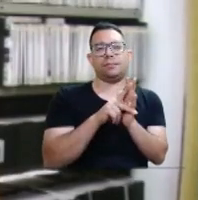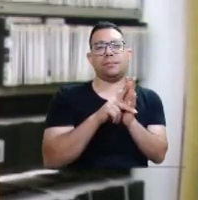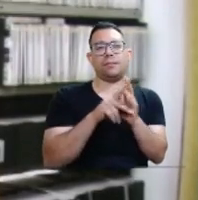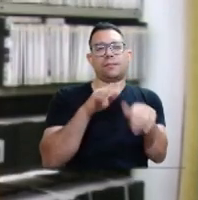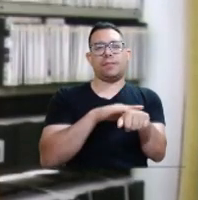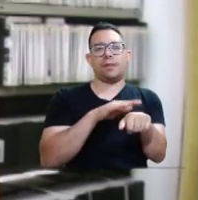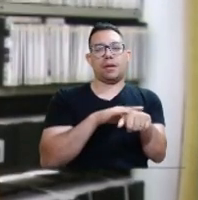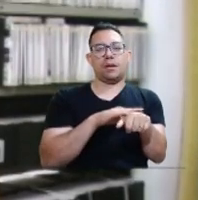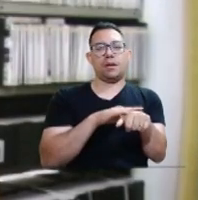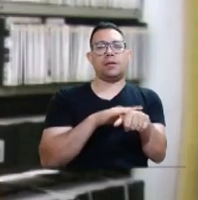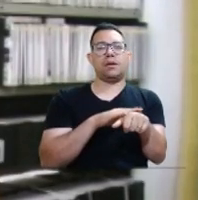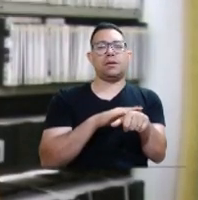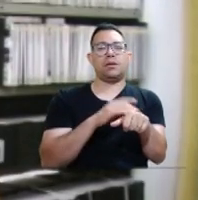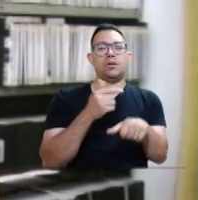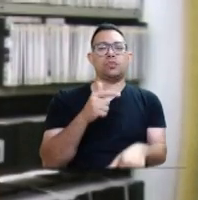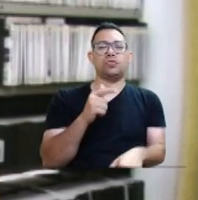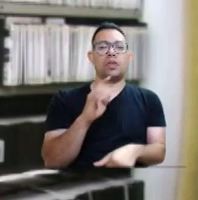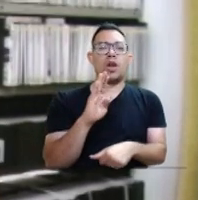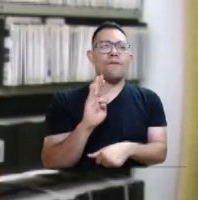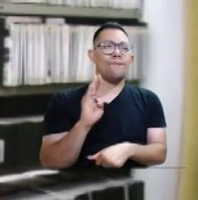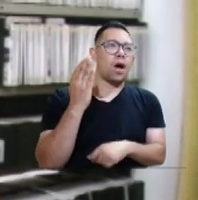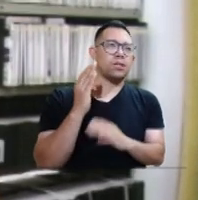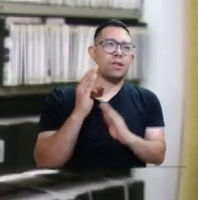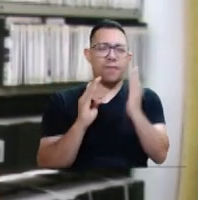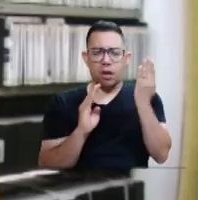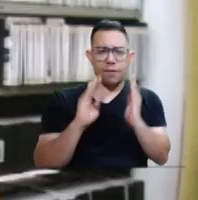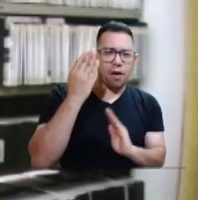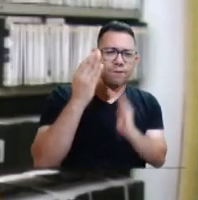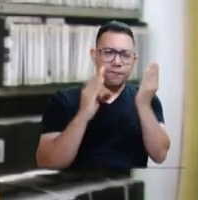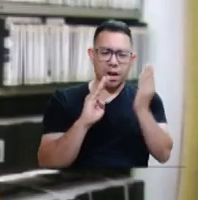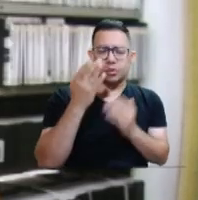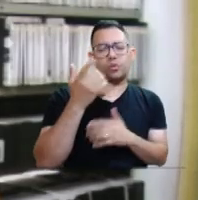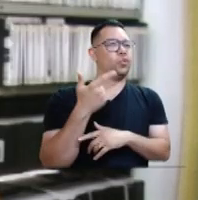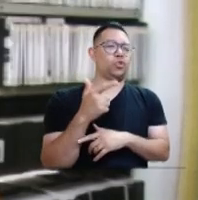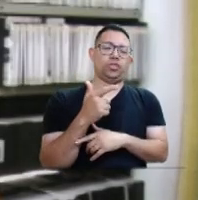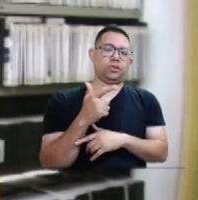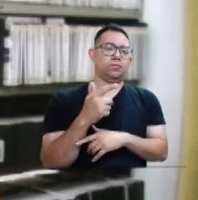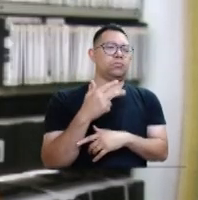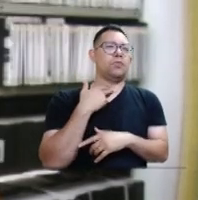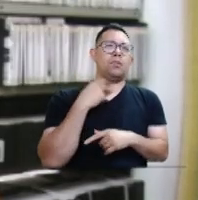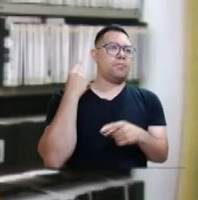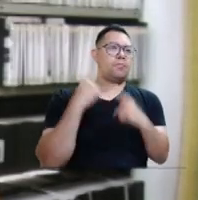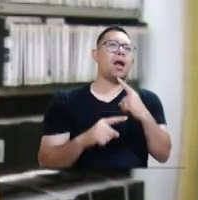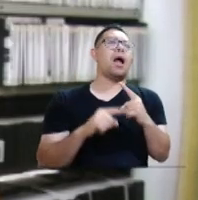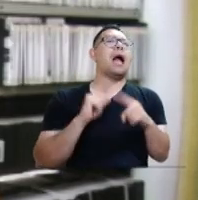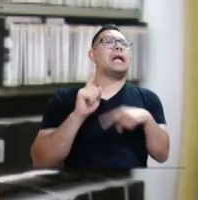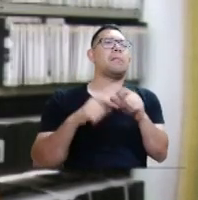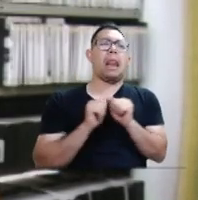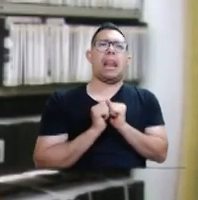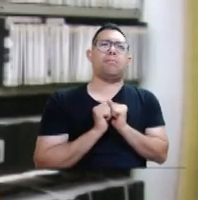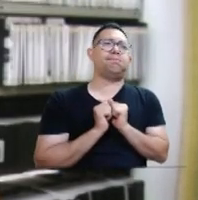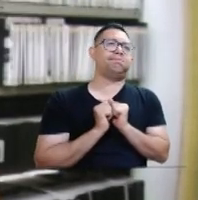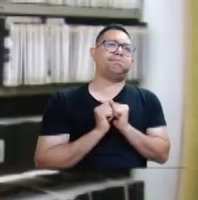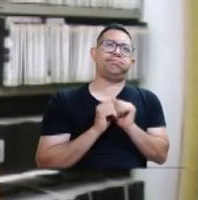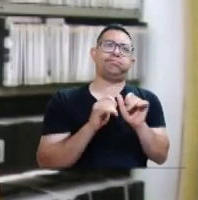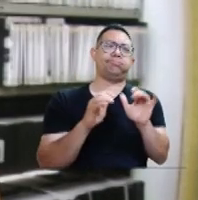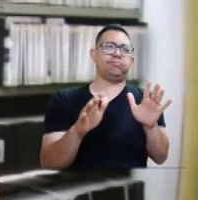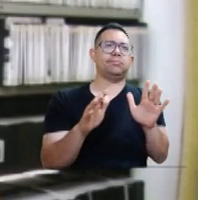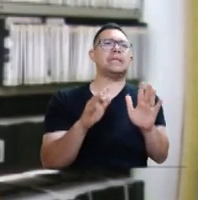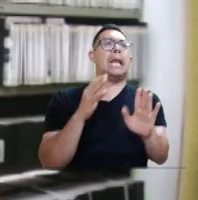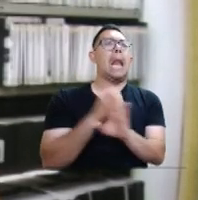Esse tempo aí, não tinha pirataria, não tinha tanta coisa, né? não era permitido. Depois